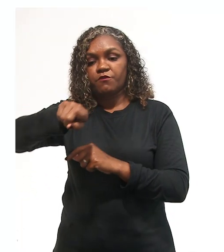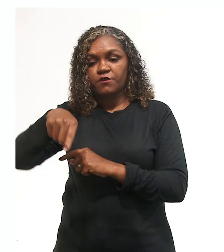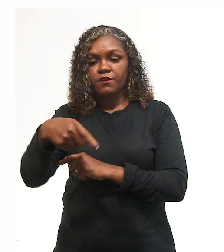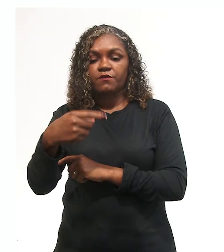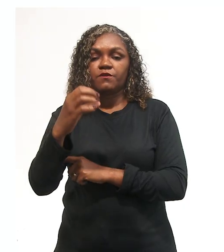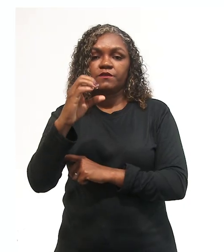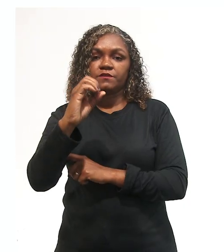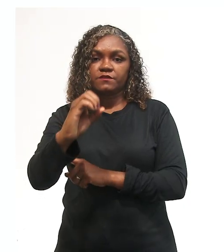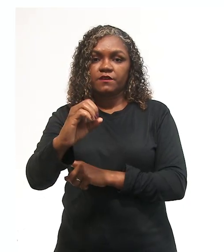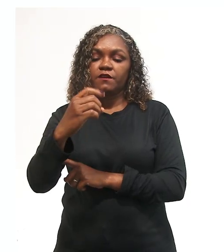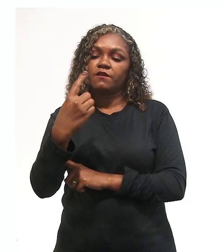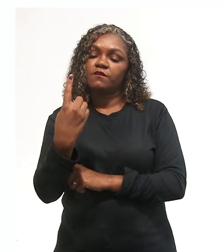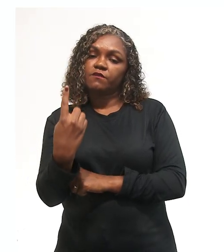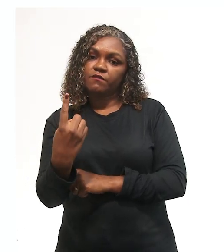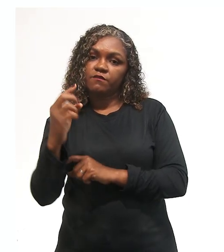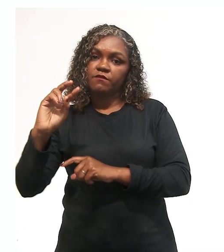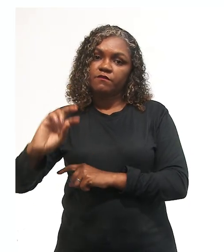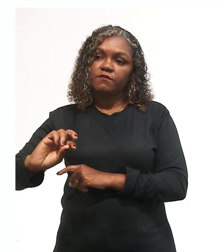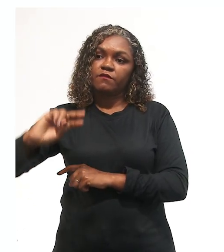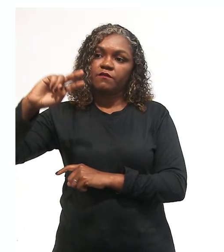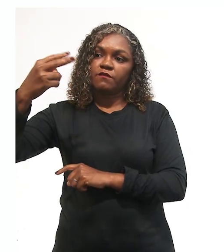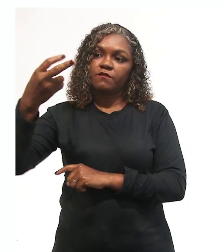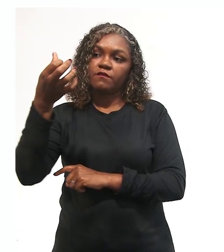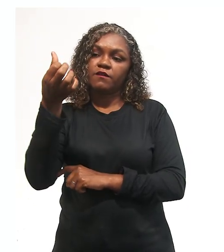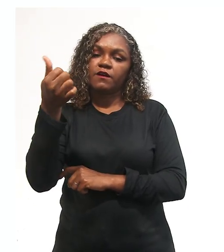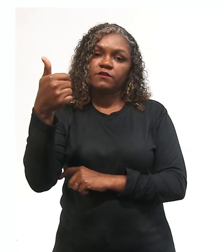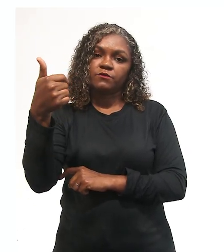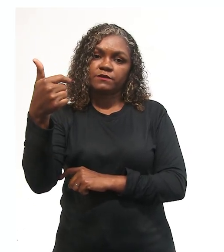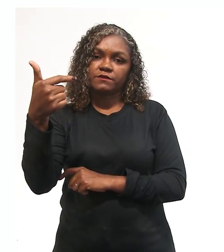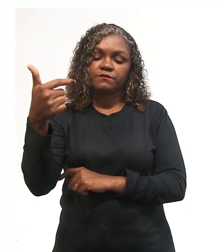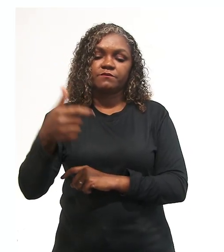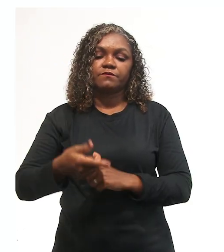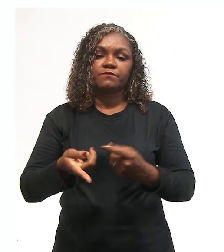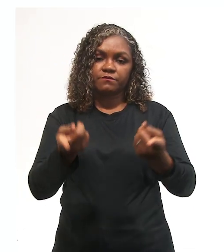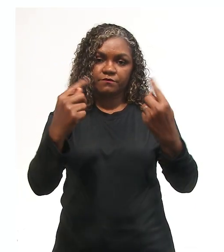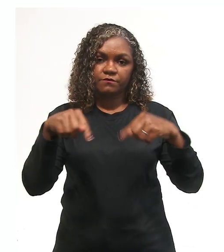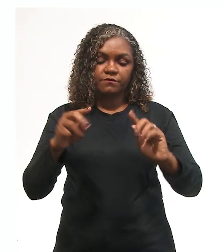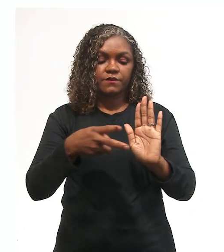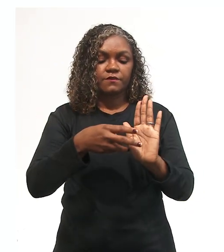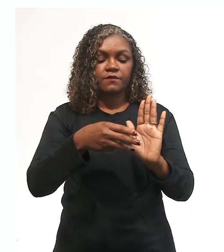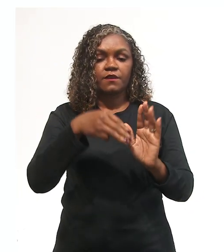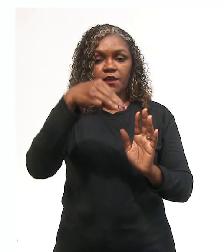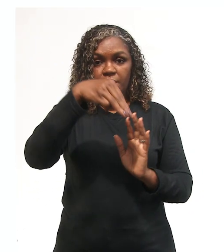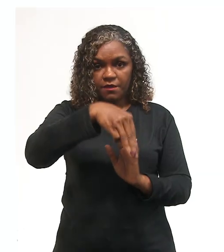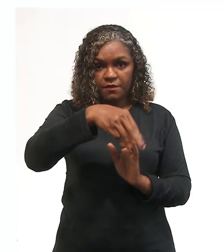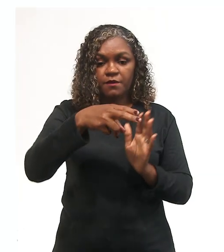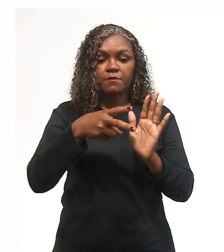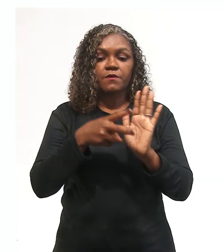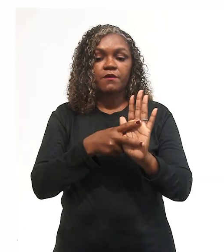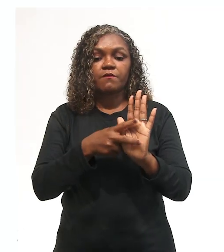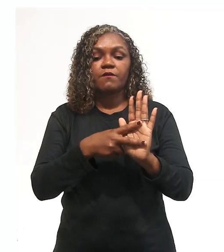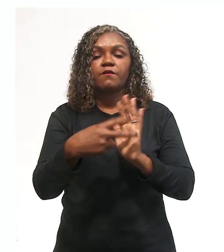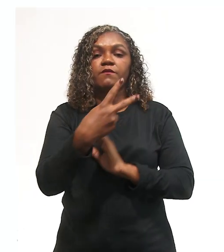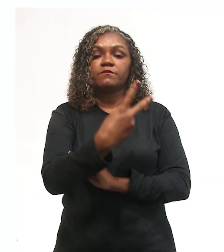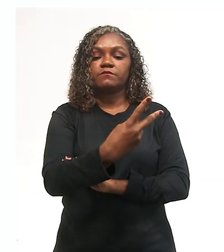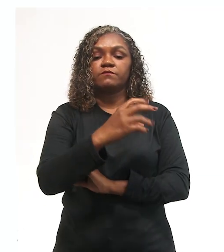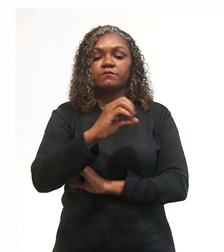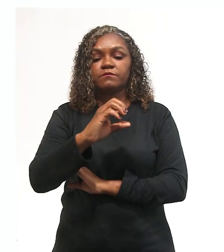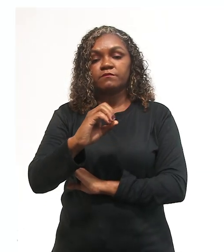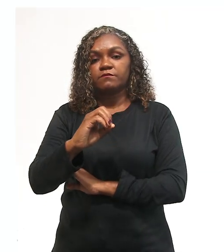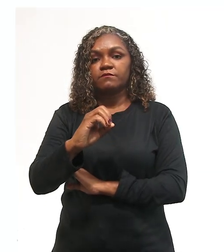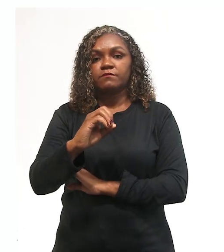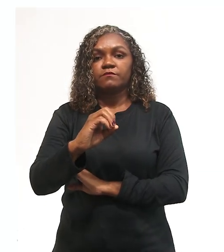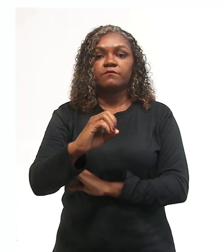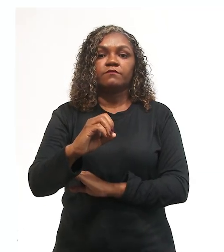1,01 elevado a 12. Montante vai ser igual a